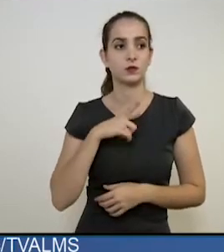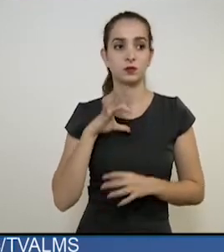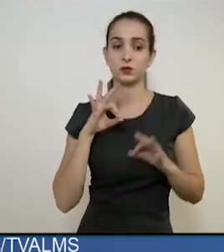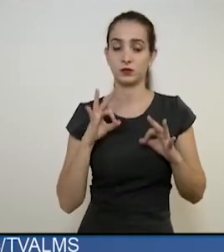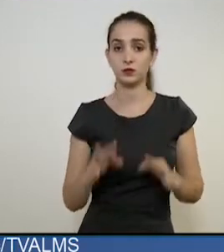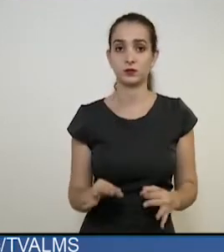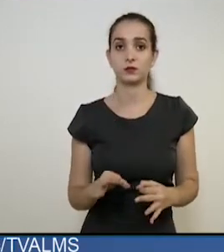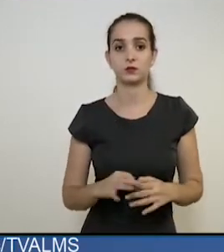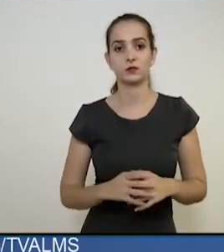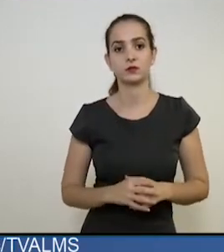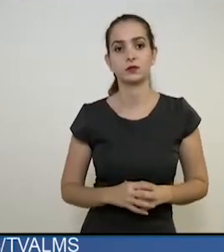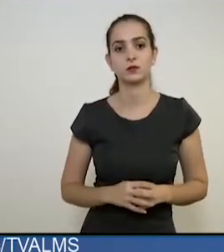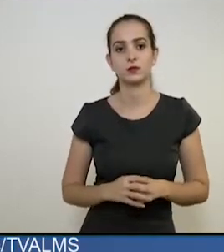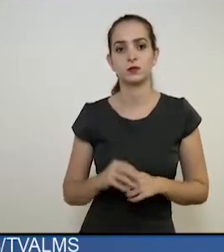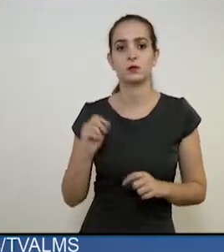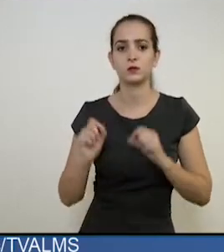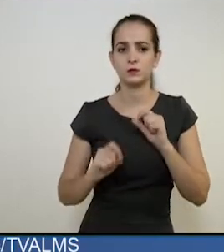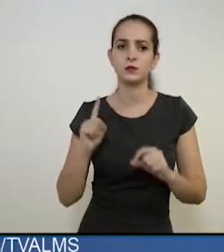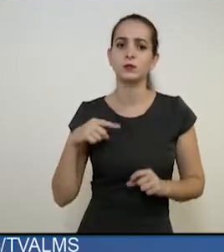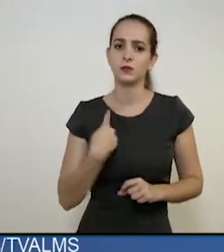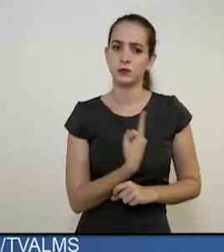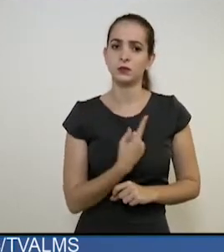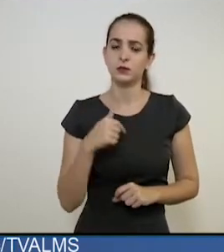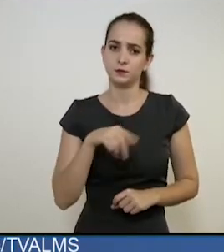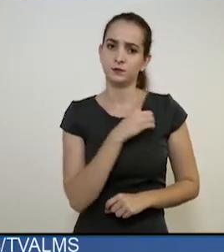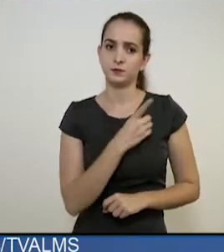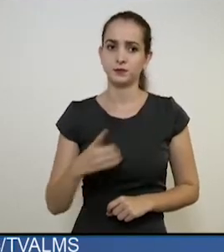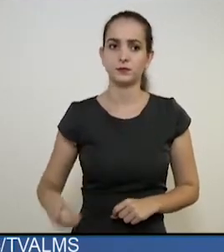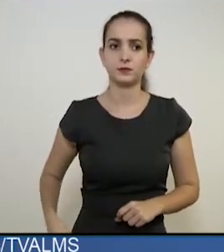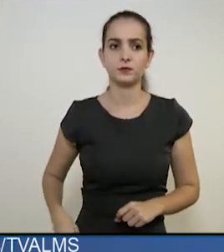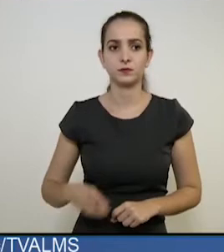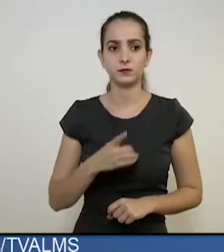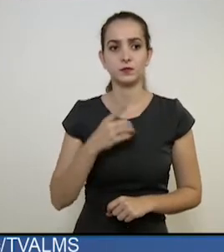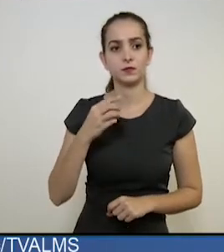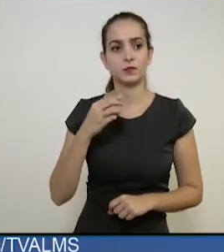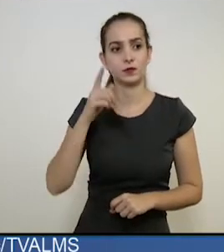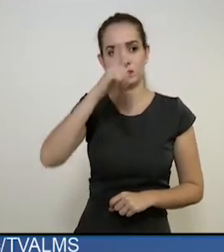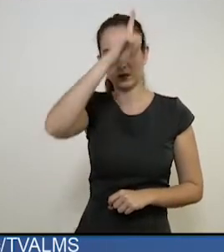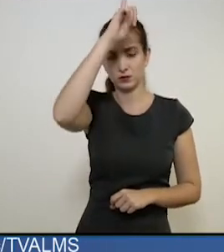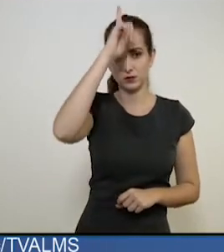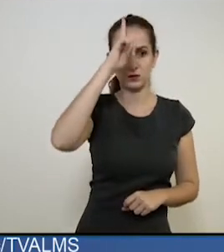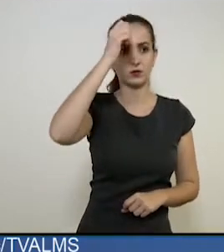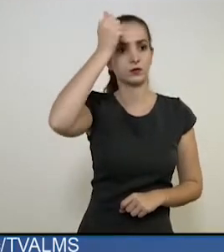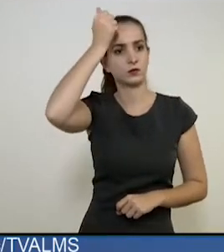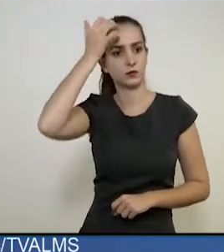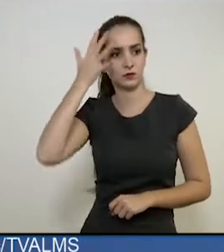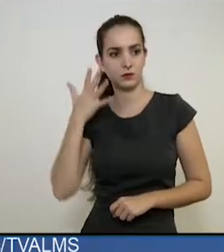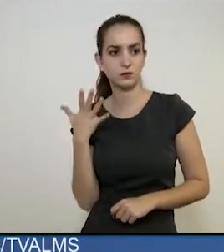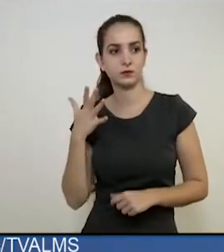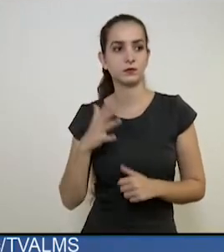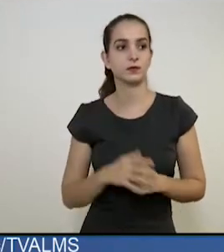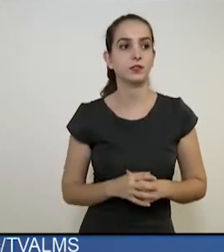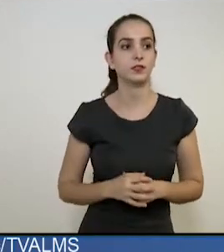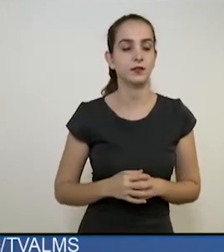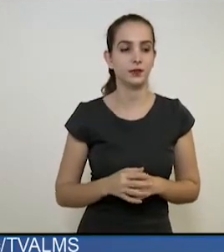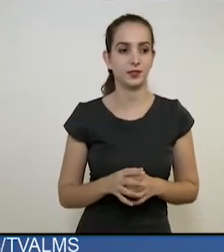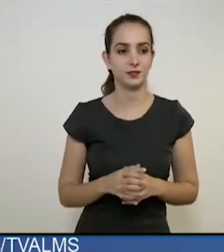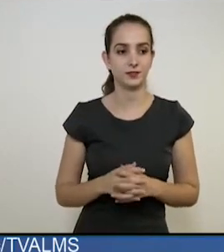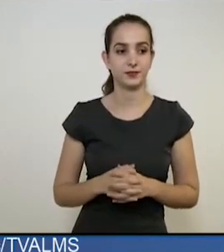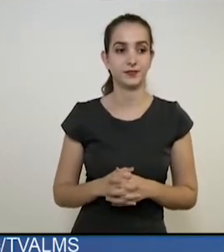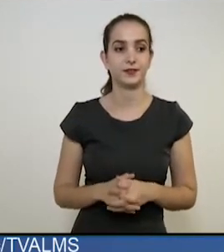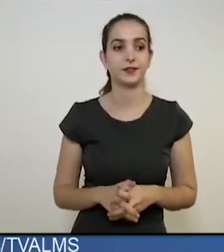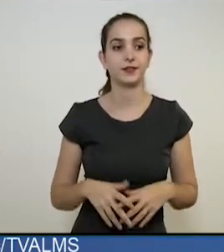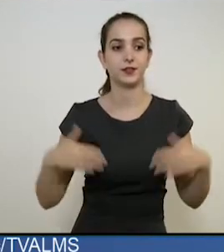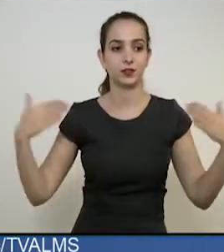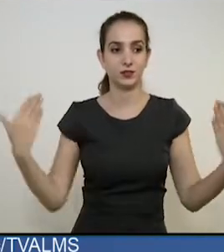certeza que nós, parlamentares, deputada Graziele Machado, deputada Antonieta, estamos aqui